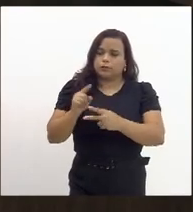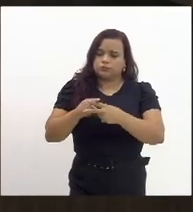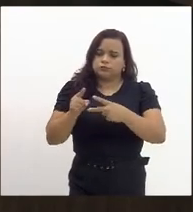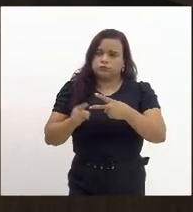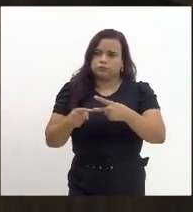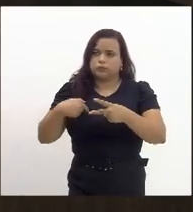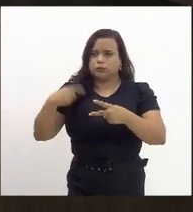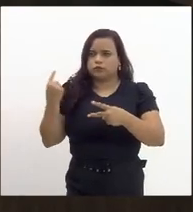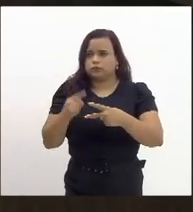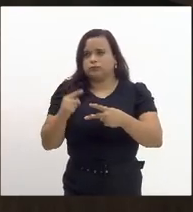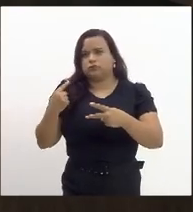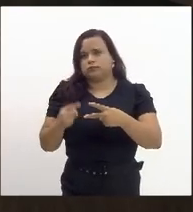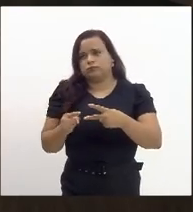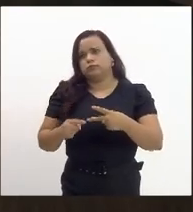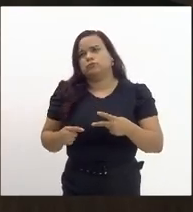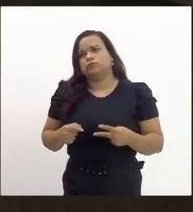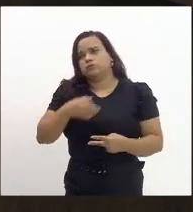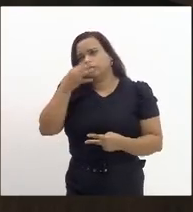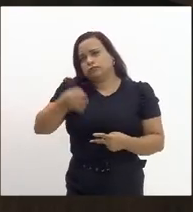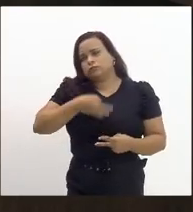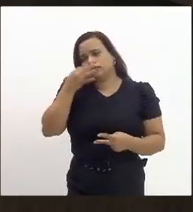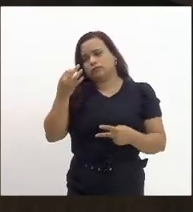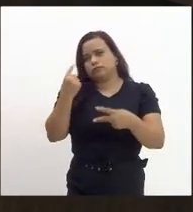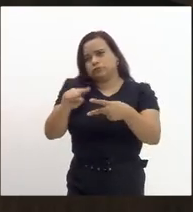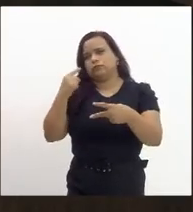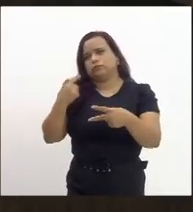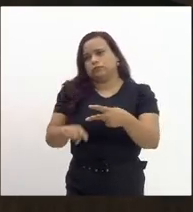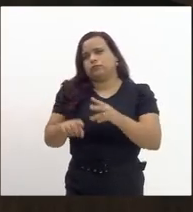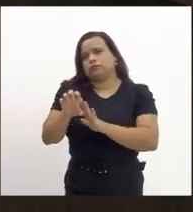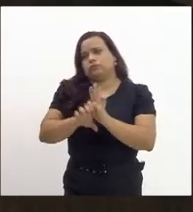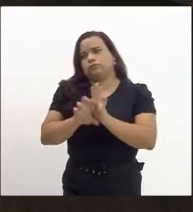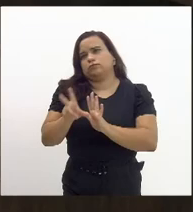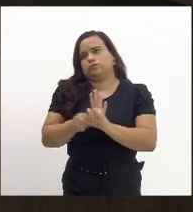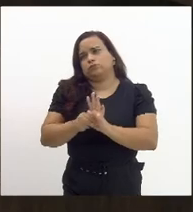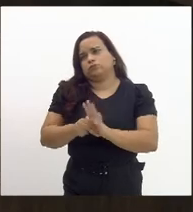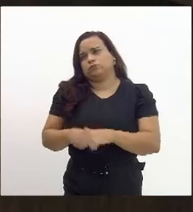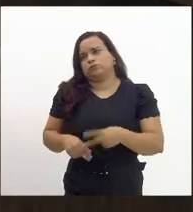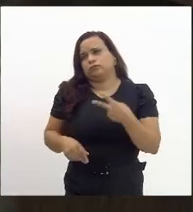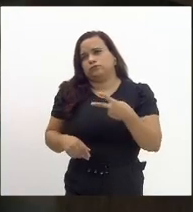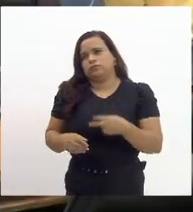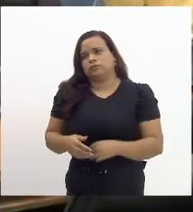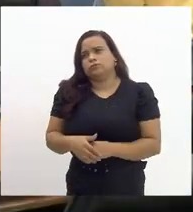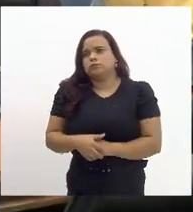presidente. É o parecer, contrário às duas emendas.